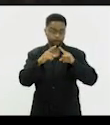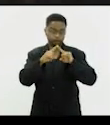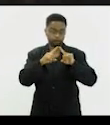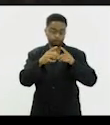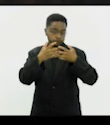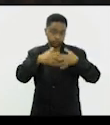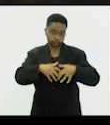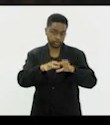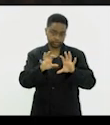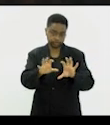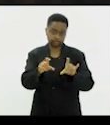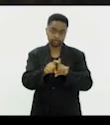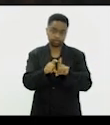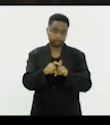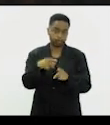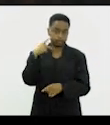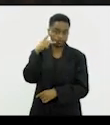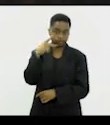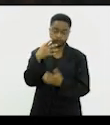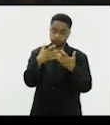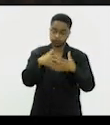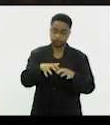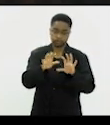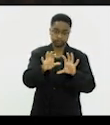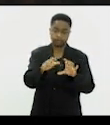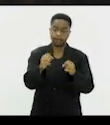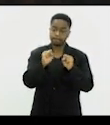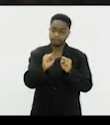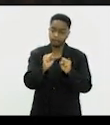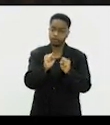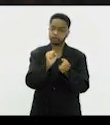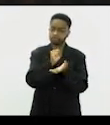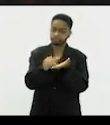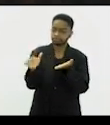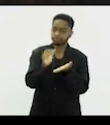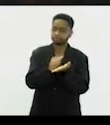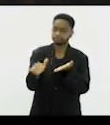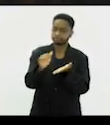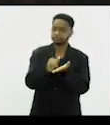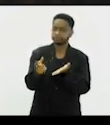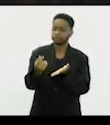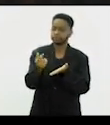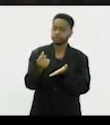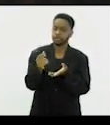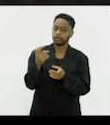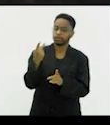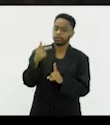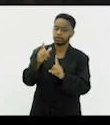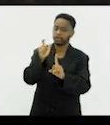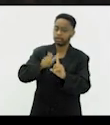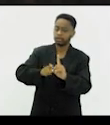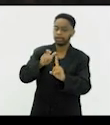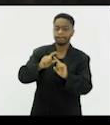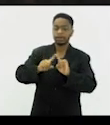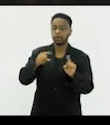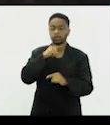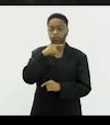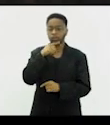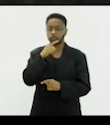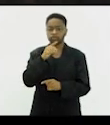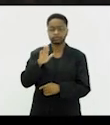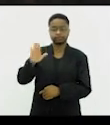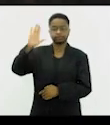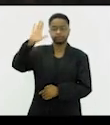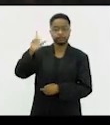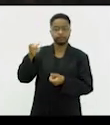na política. Você pode gastar fortunas em cima de um determinado candidato e ele não se eleger, se